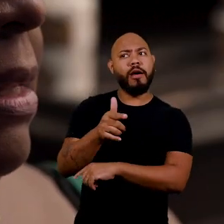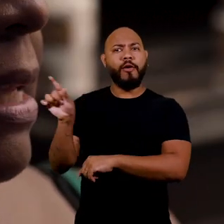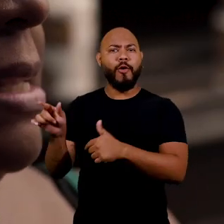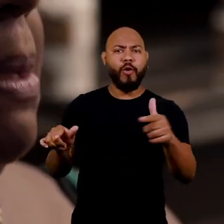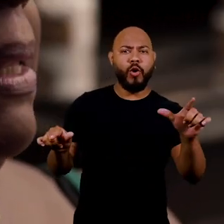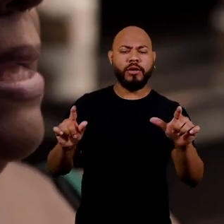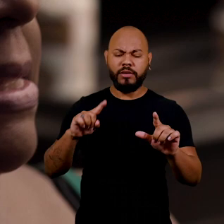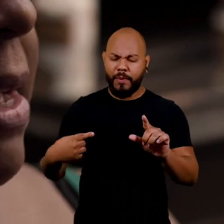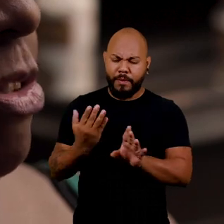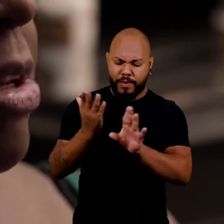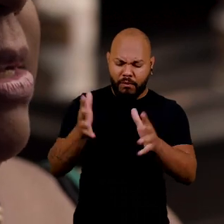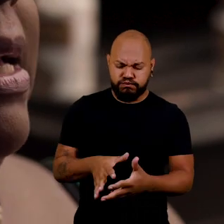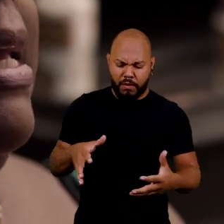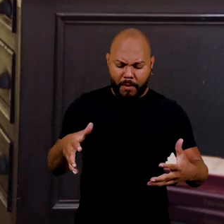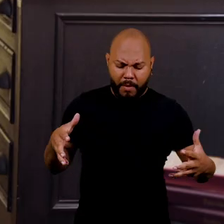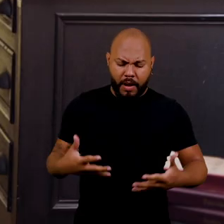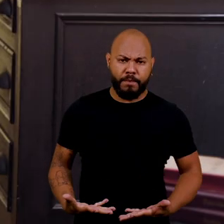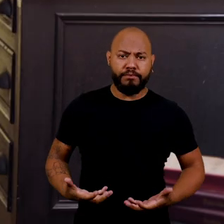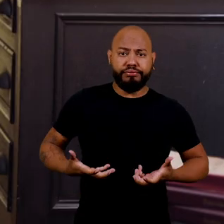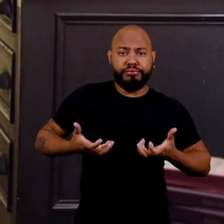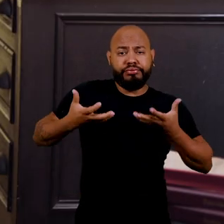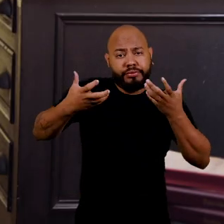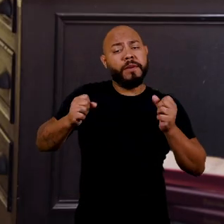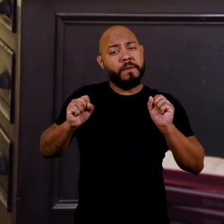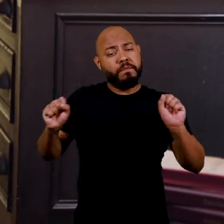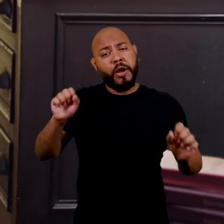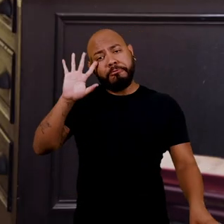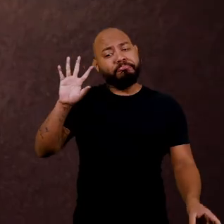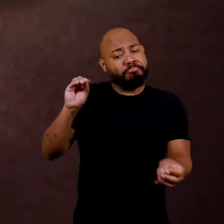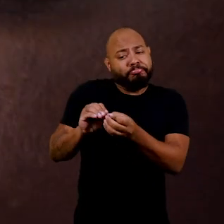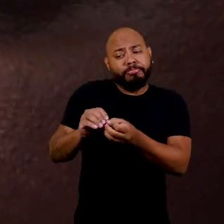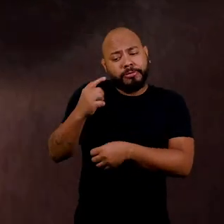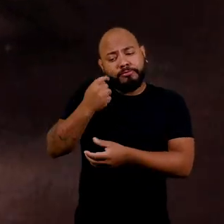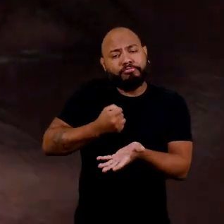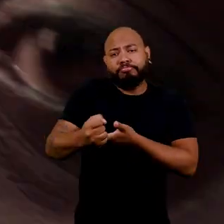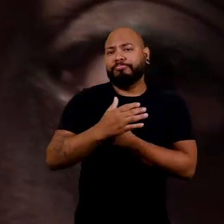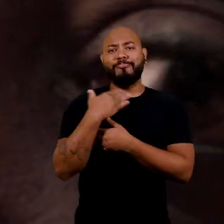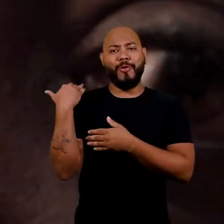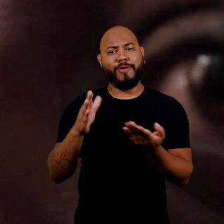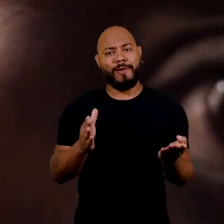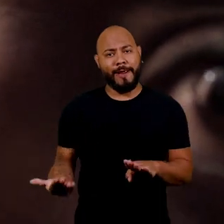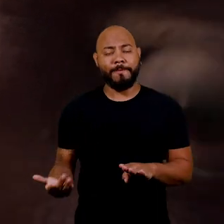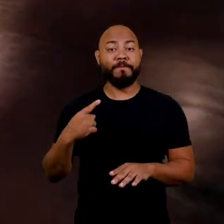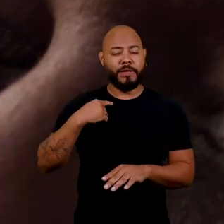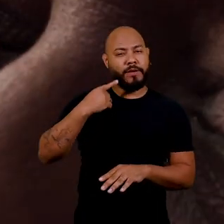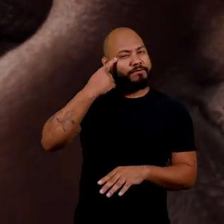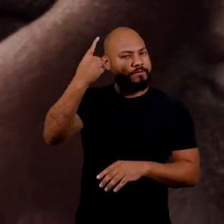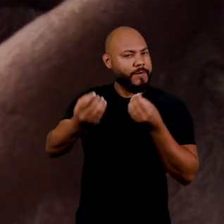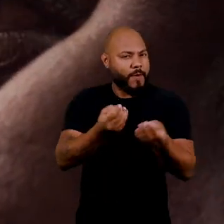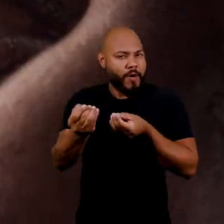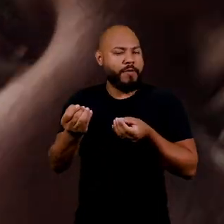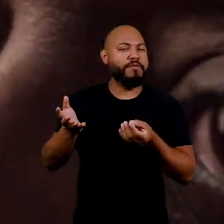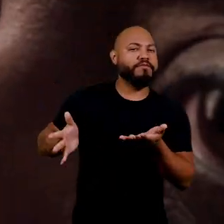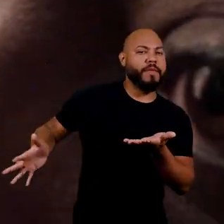massa gigantesca, metastática, e que as possibilidades terapêuticas são ruins. Pra você ter ideia da gravidade da doença, gente, a nossa casuística começou